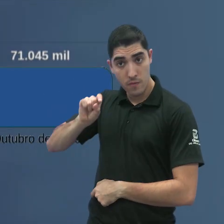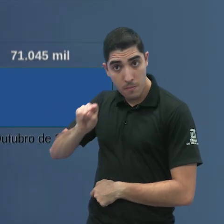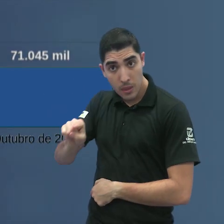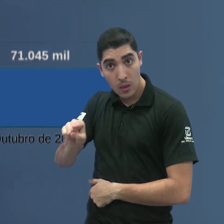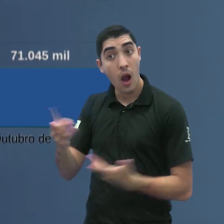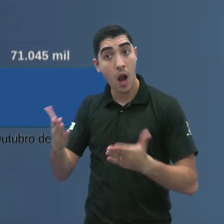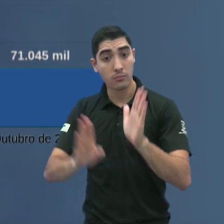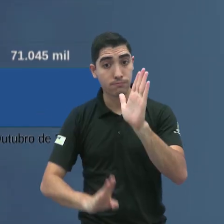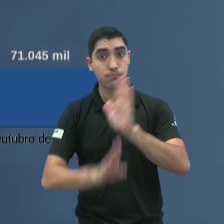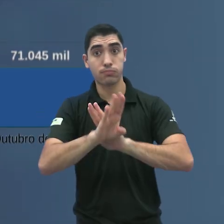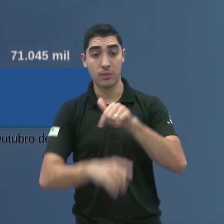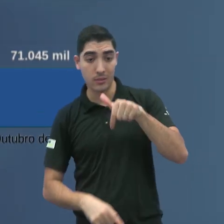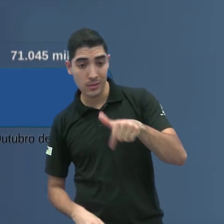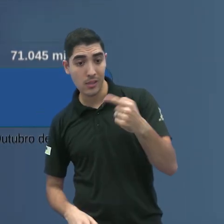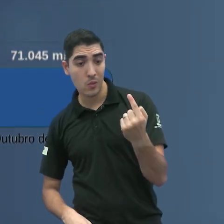69.199 para